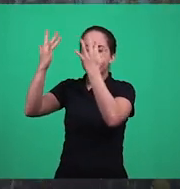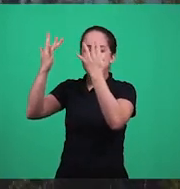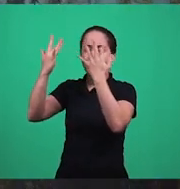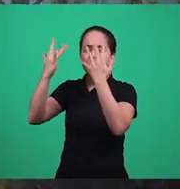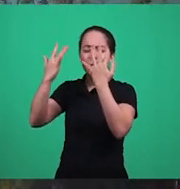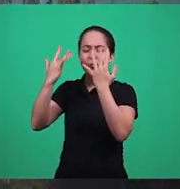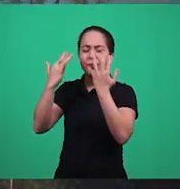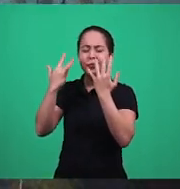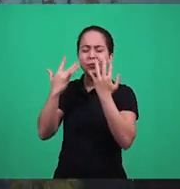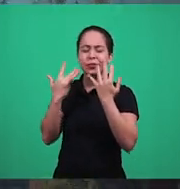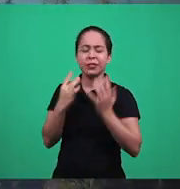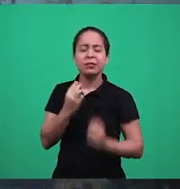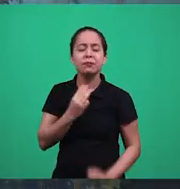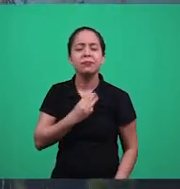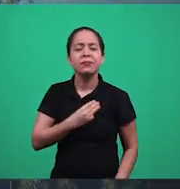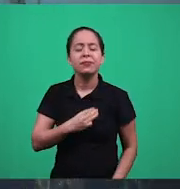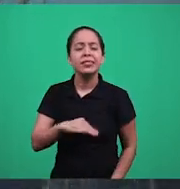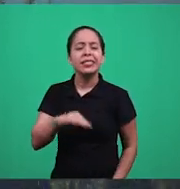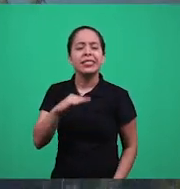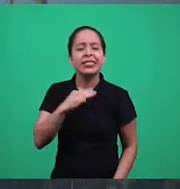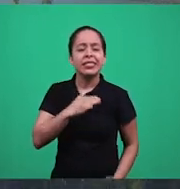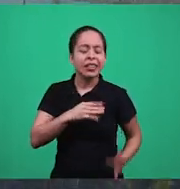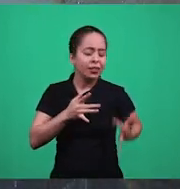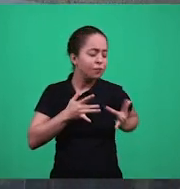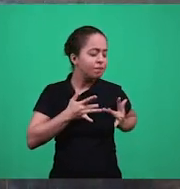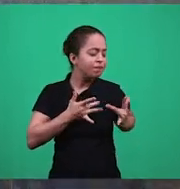Misericórdias me seguirão